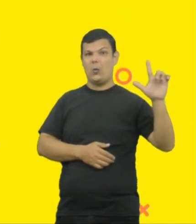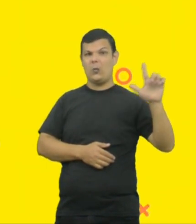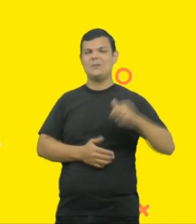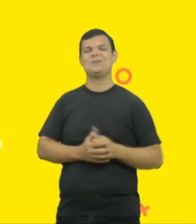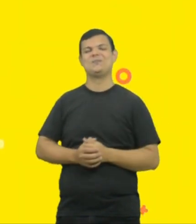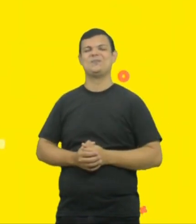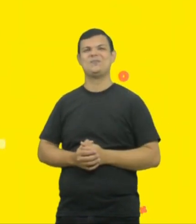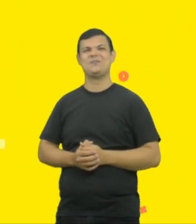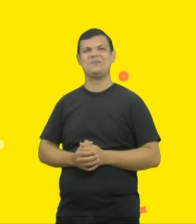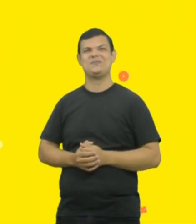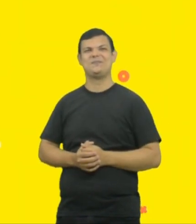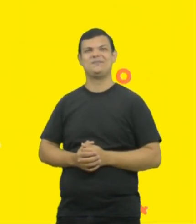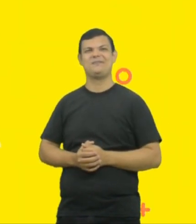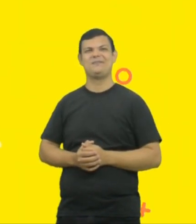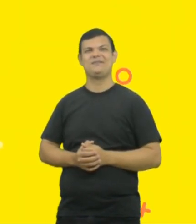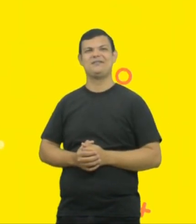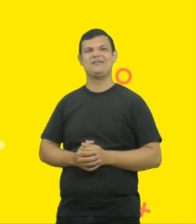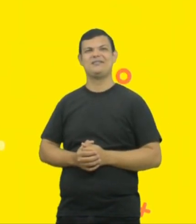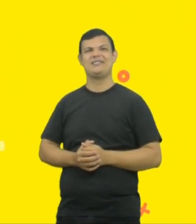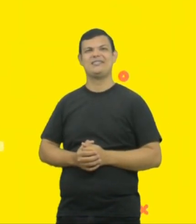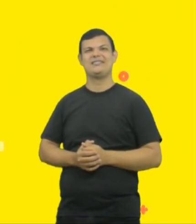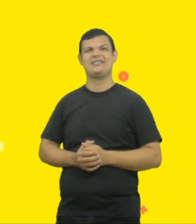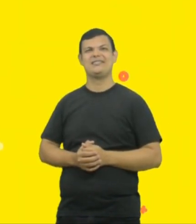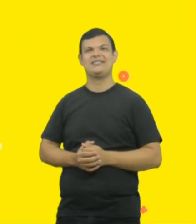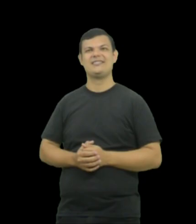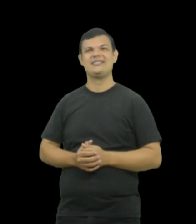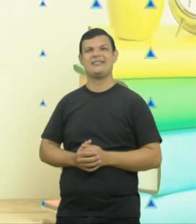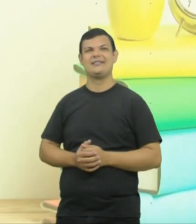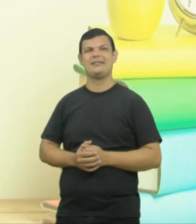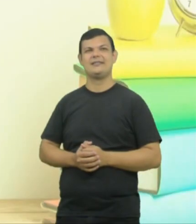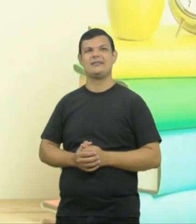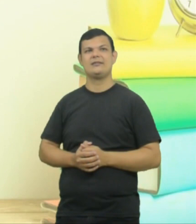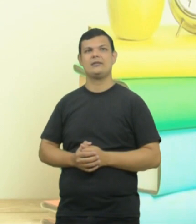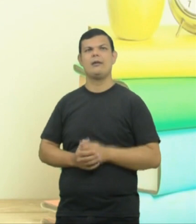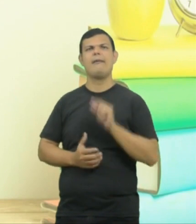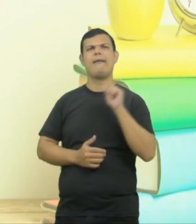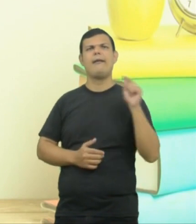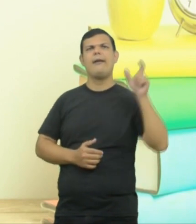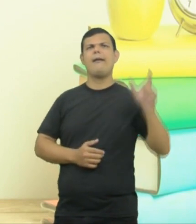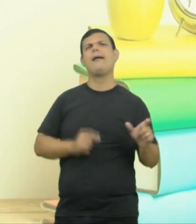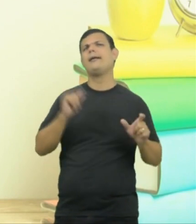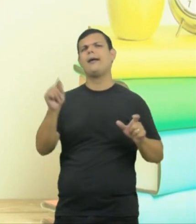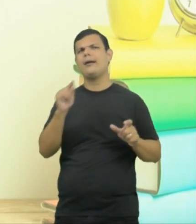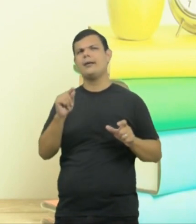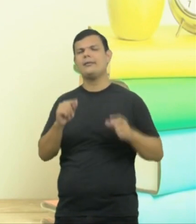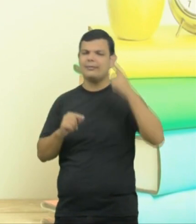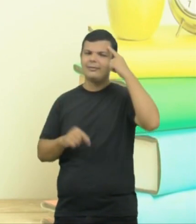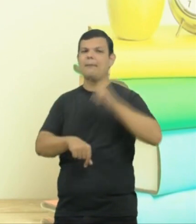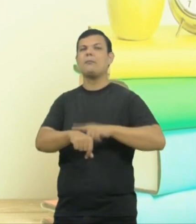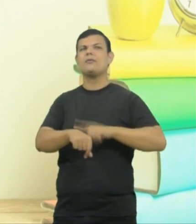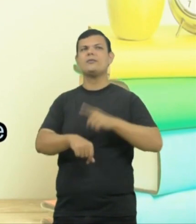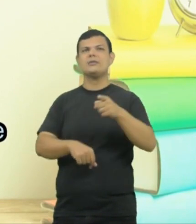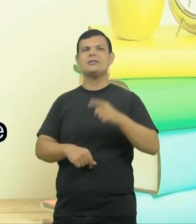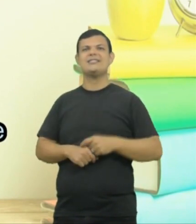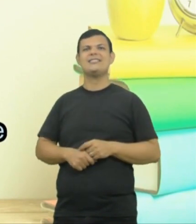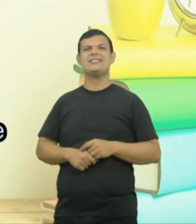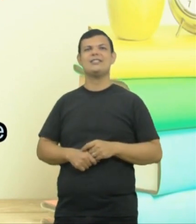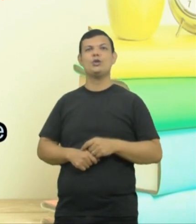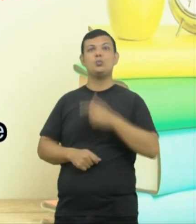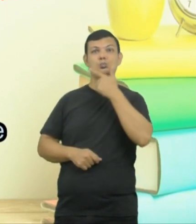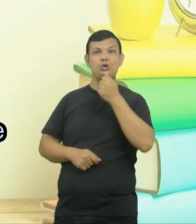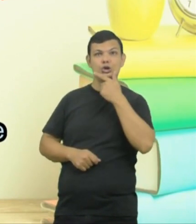aqui comigo. Quem me mandou esse vídeo foi o Alexandre, tá? Ele assistiu a aula anterior a essa, que foi sobre o texto Pra Dar no